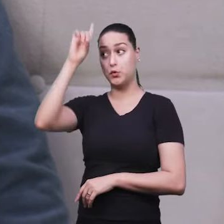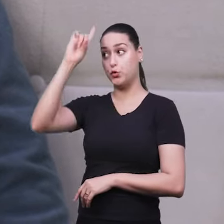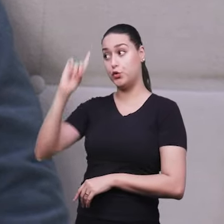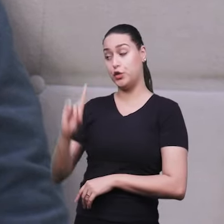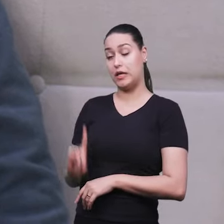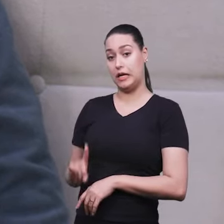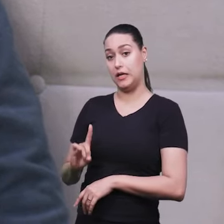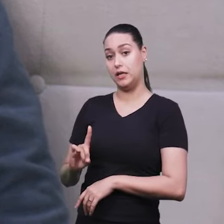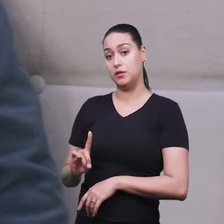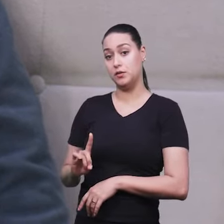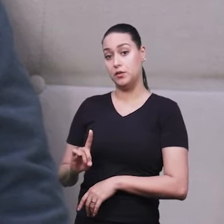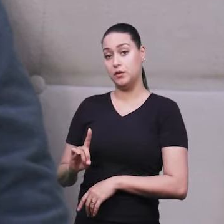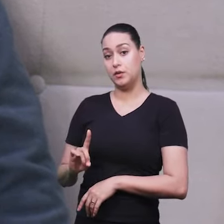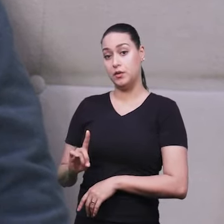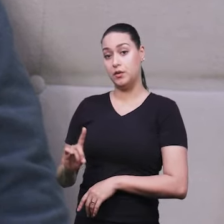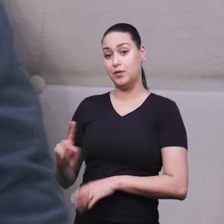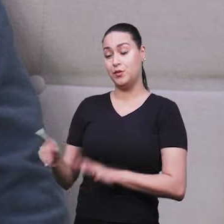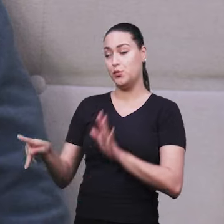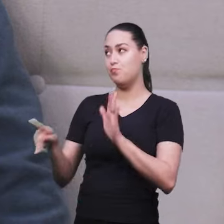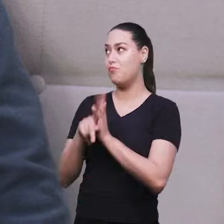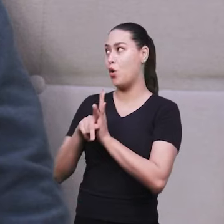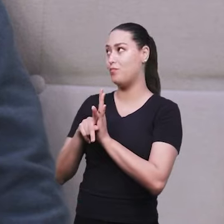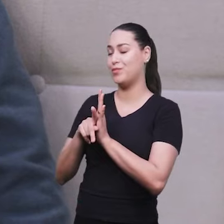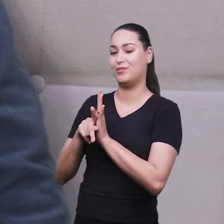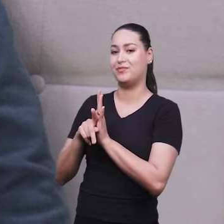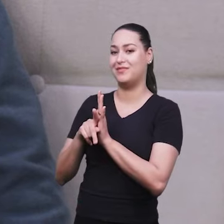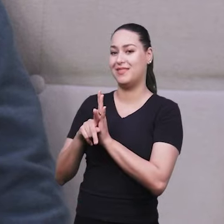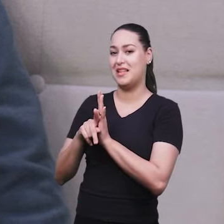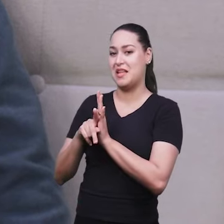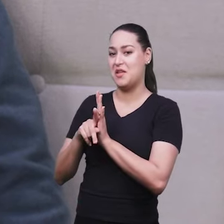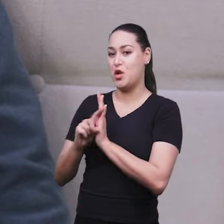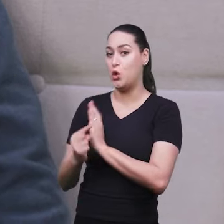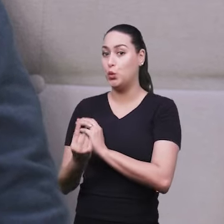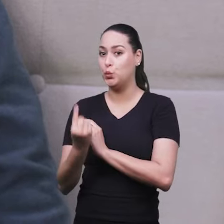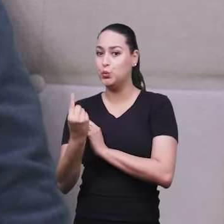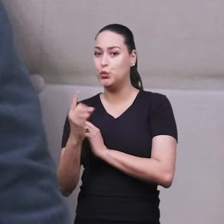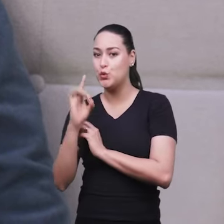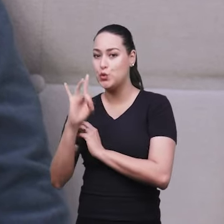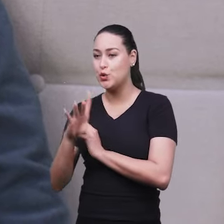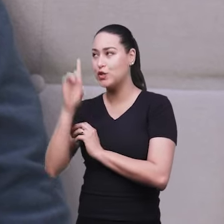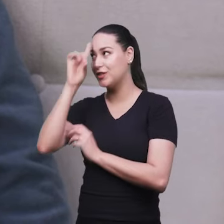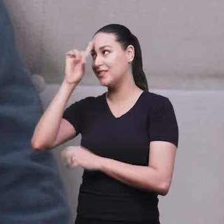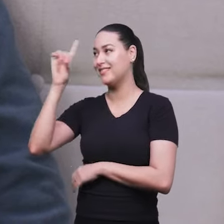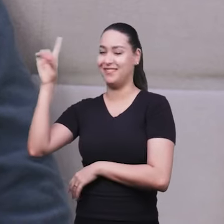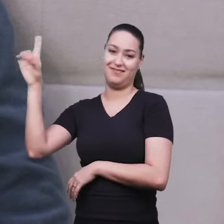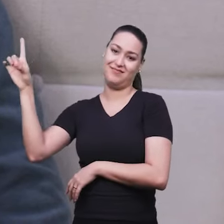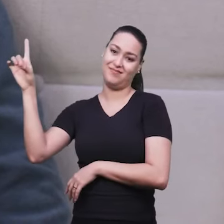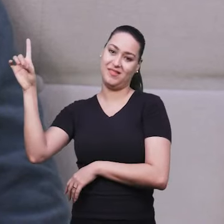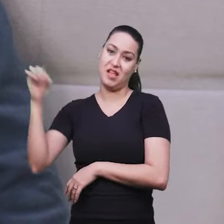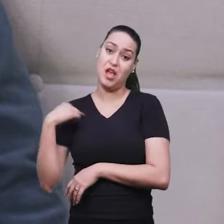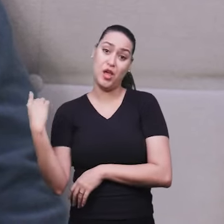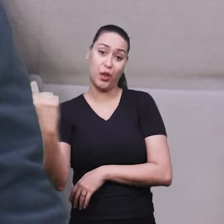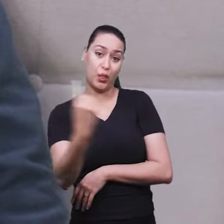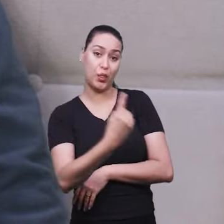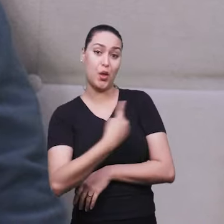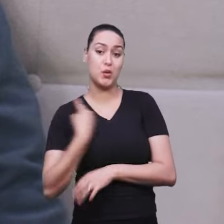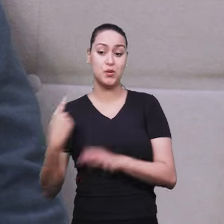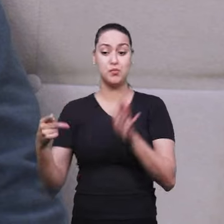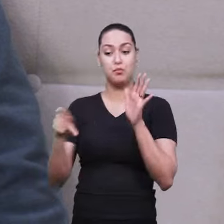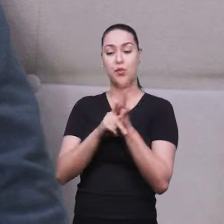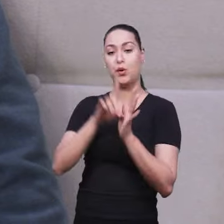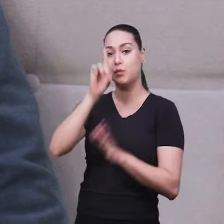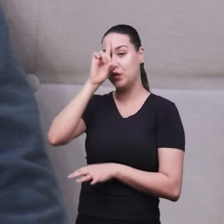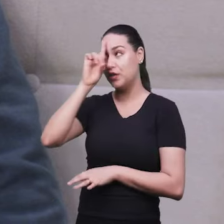temos o direito de sermos propriedade exclusiva de Deus. E